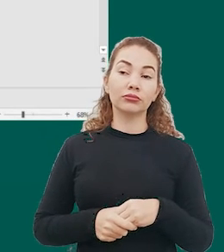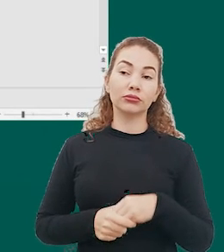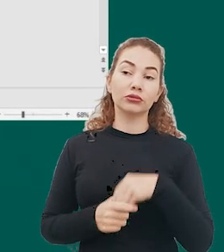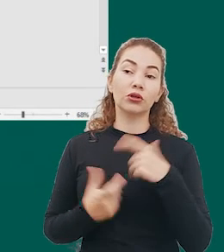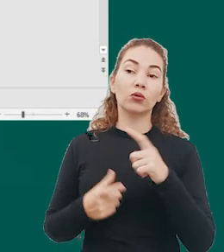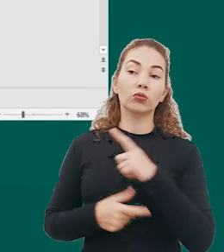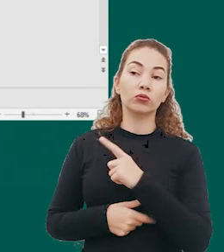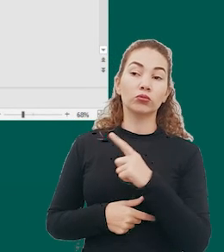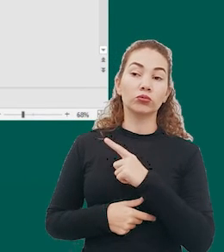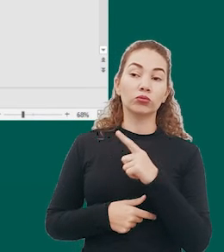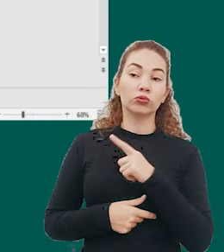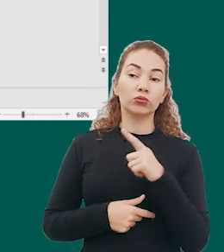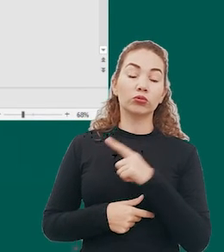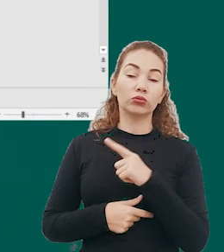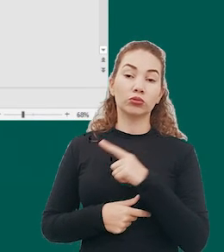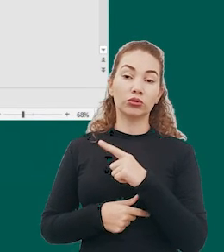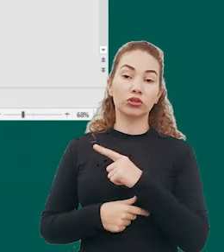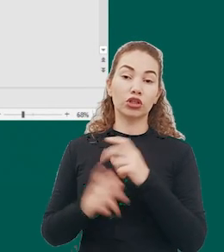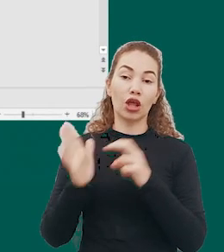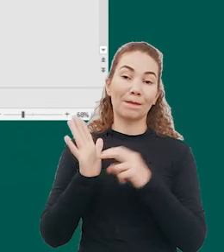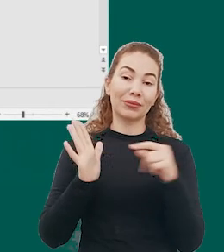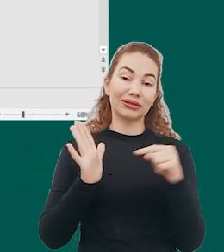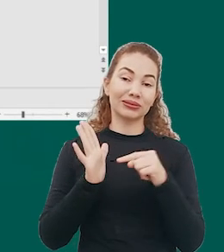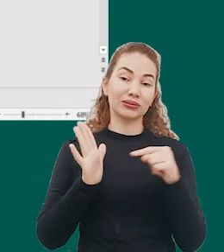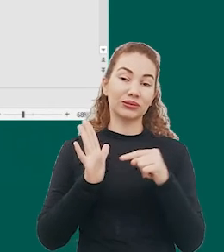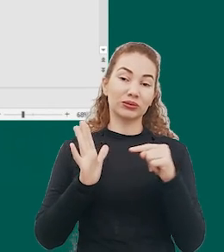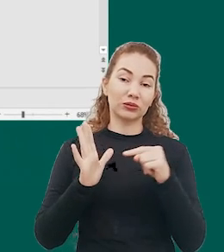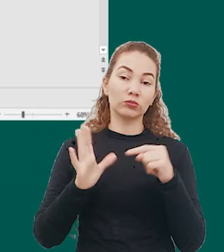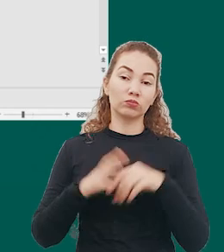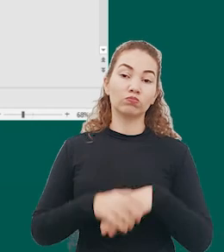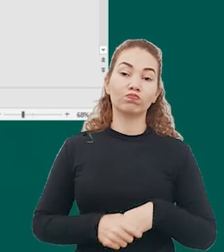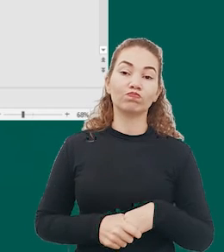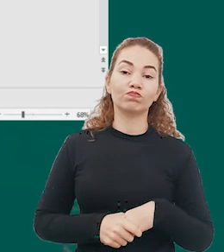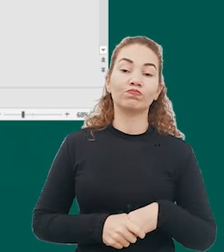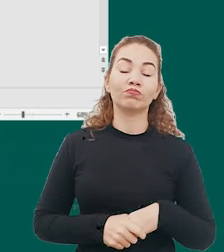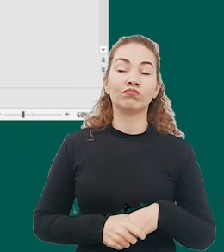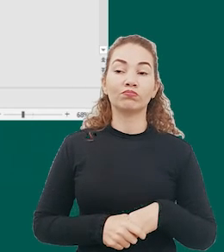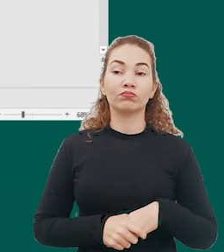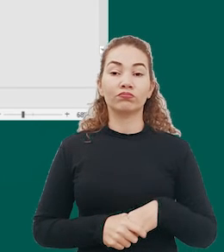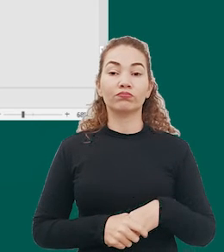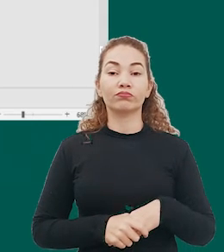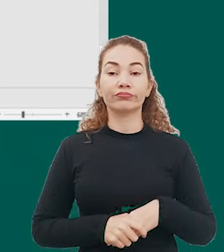aonde nós temos, então, essa conta negativa da nossa conta corrente.